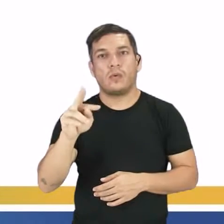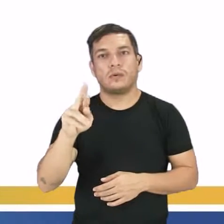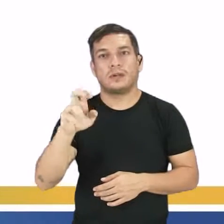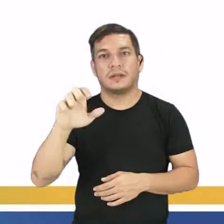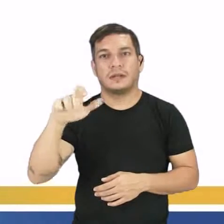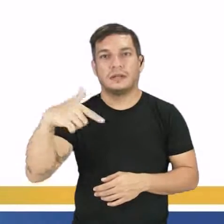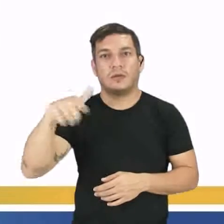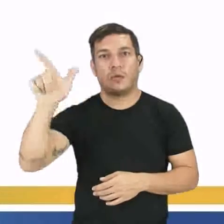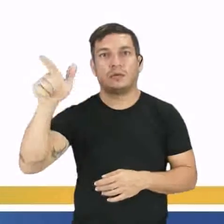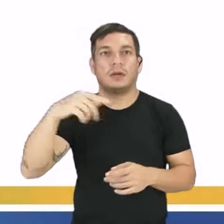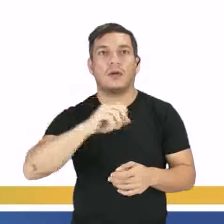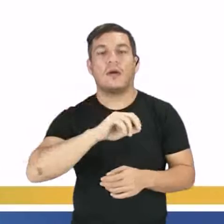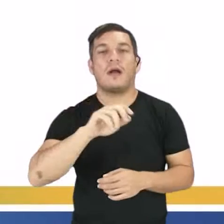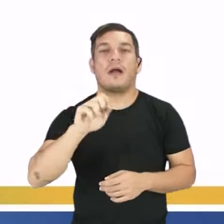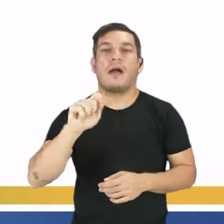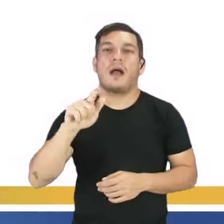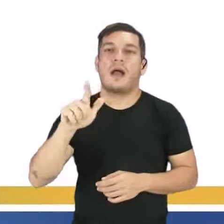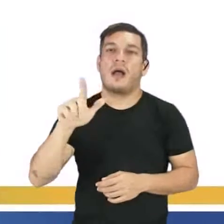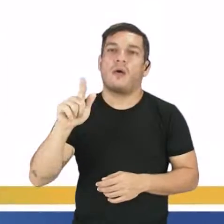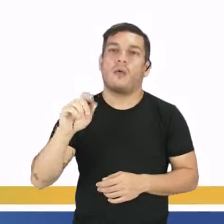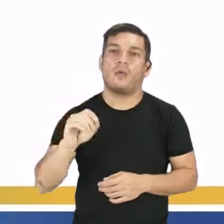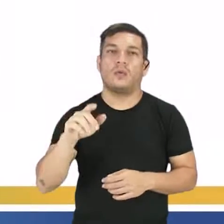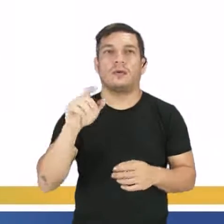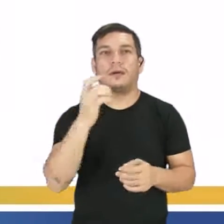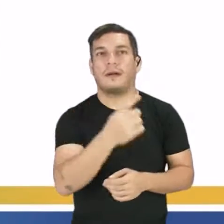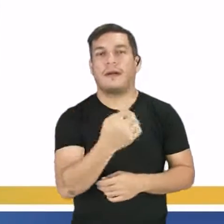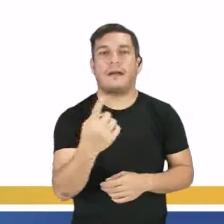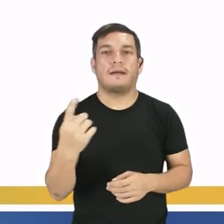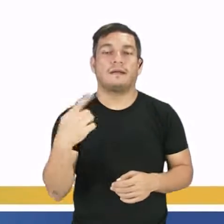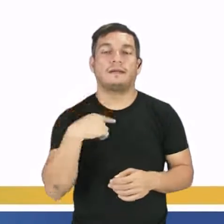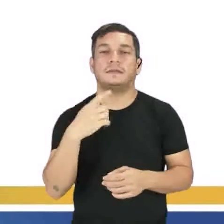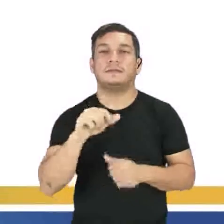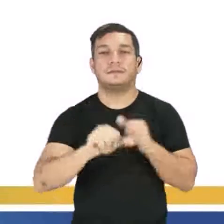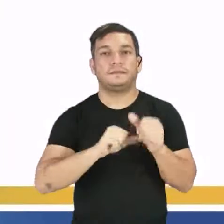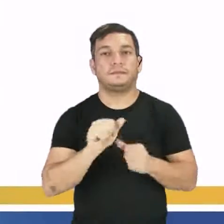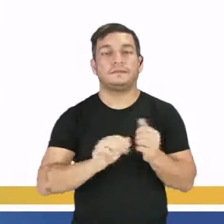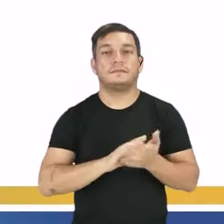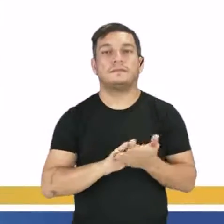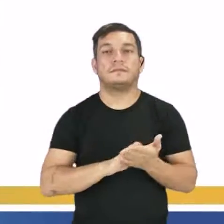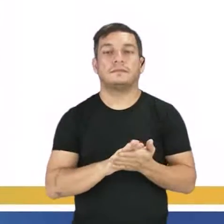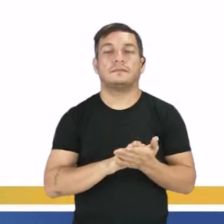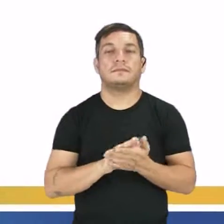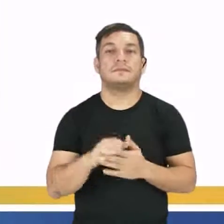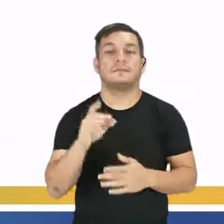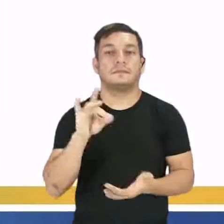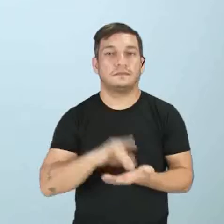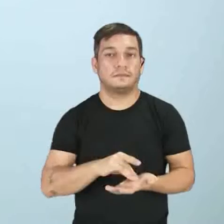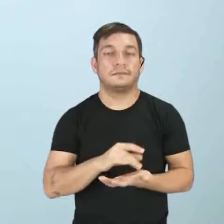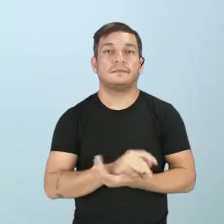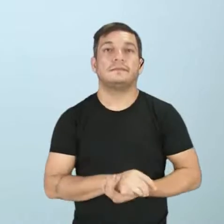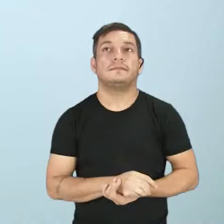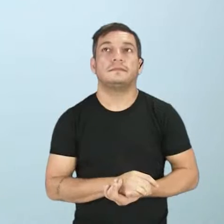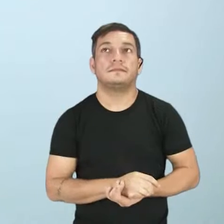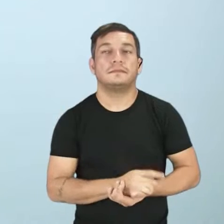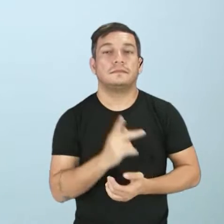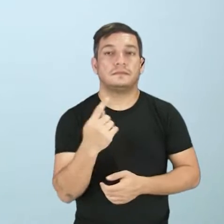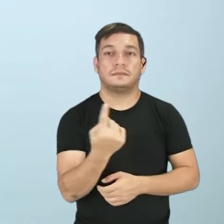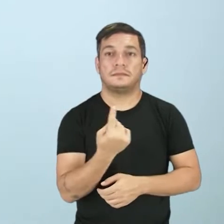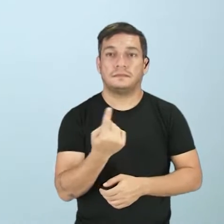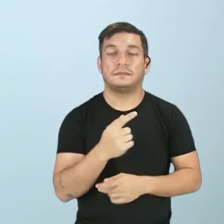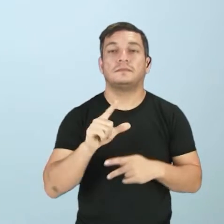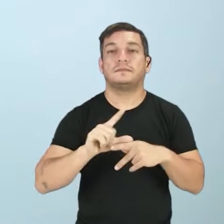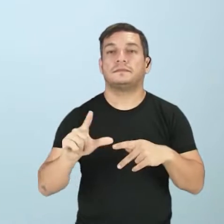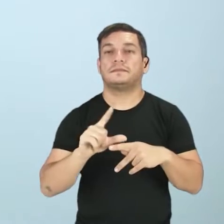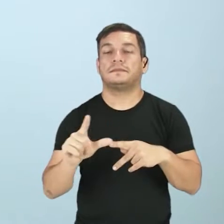algo, cada, certo? Esses aí não vão variar na sua forma original, nem para o singular, nem